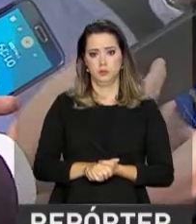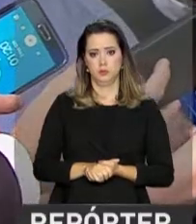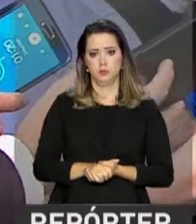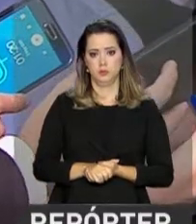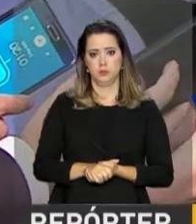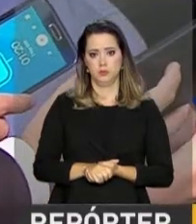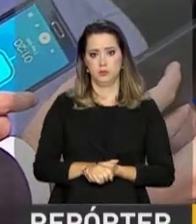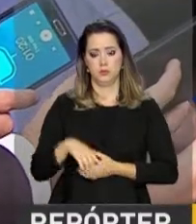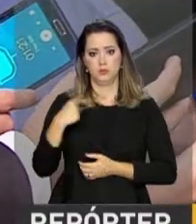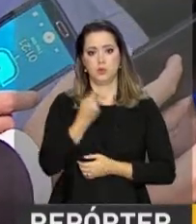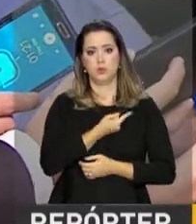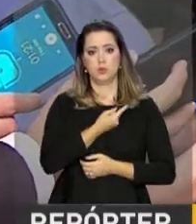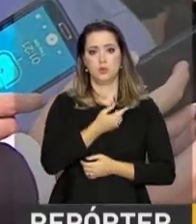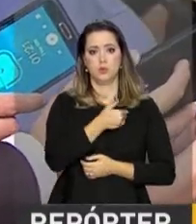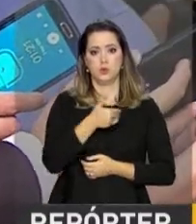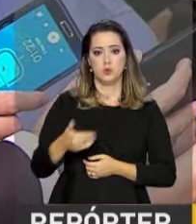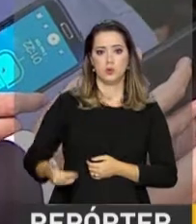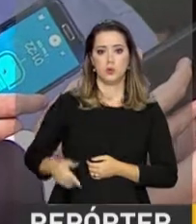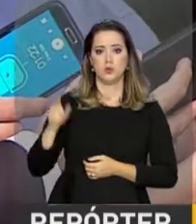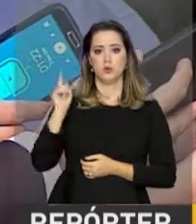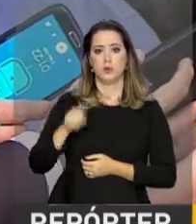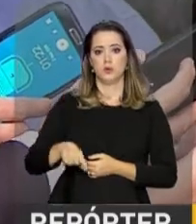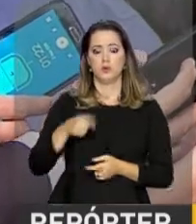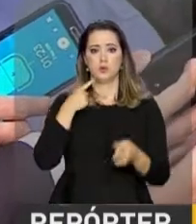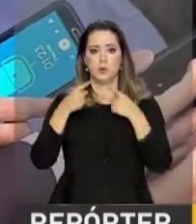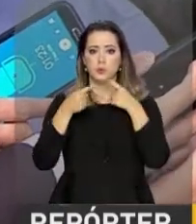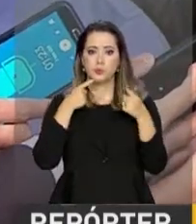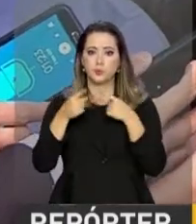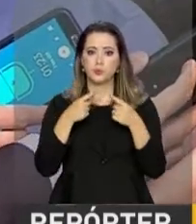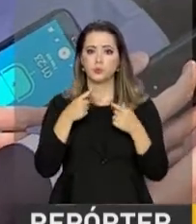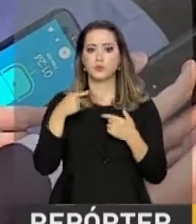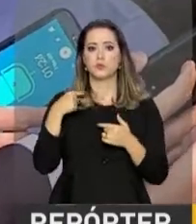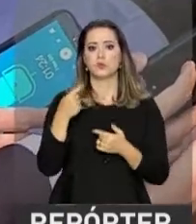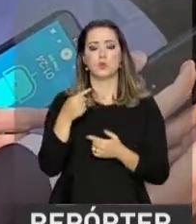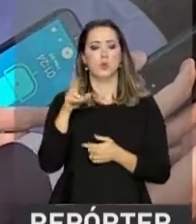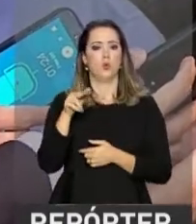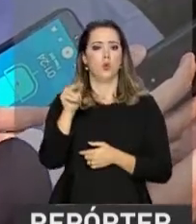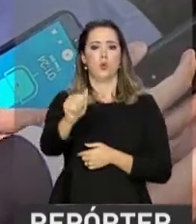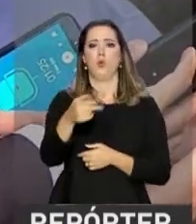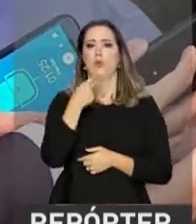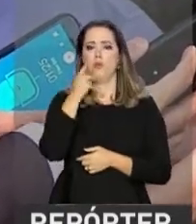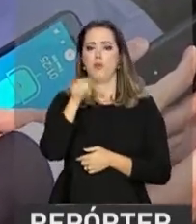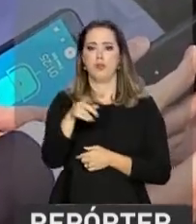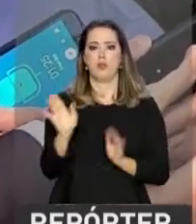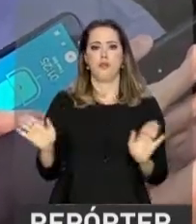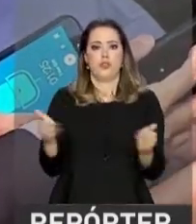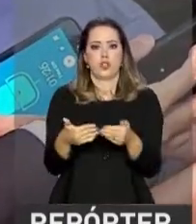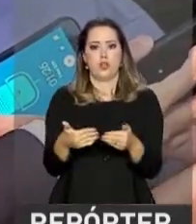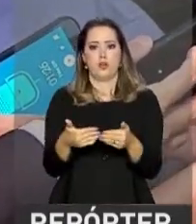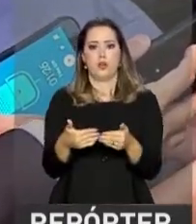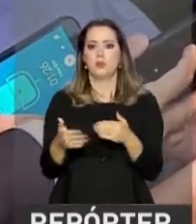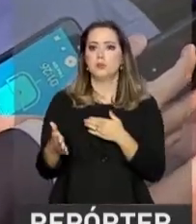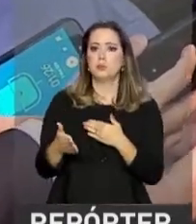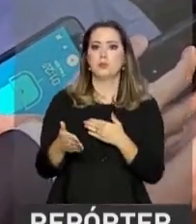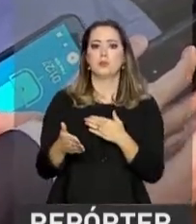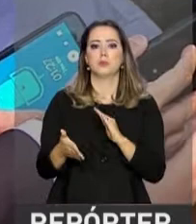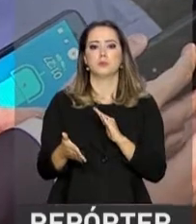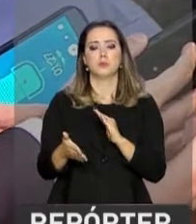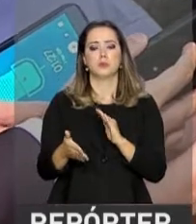Nosso governo é um governo de diálogo. Então, nós em nenhum momento colocamos que estávamos fechados